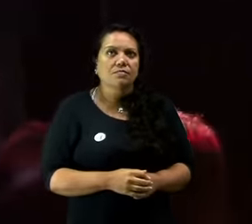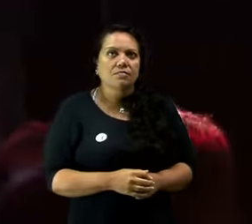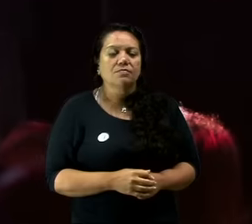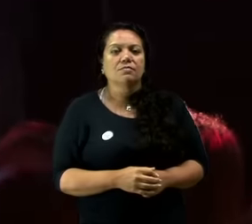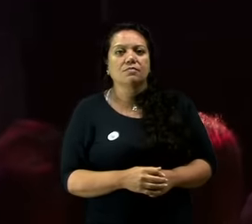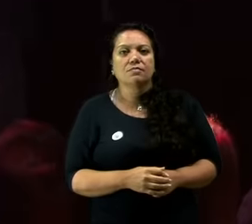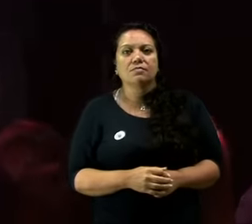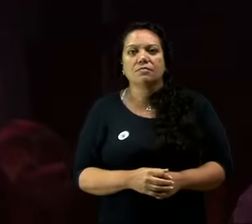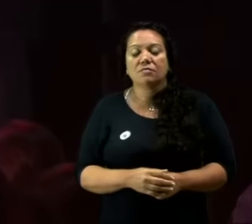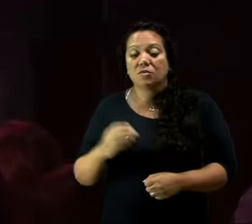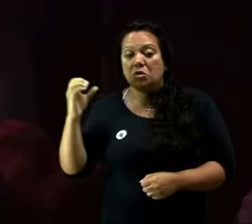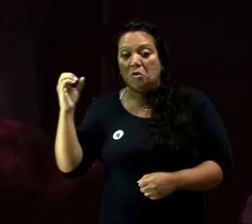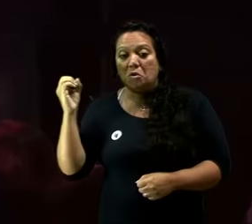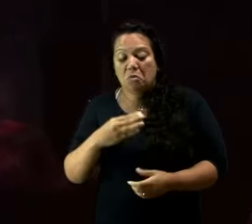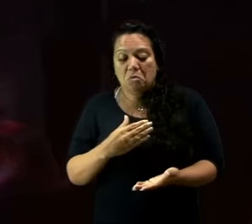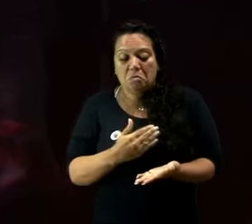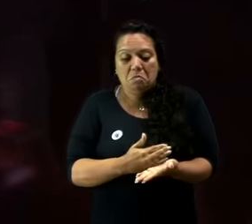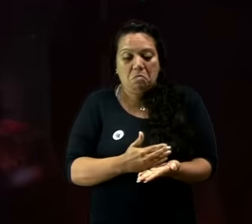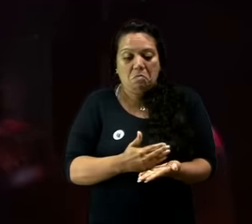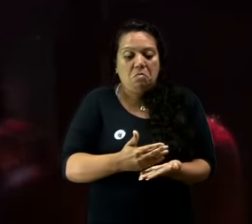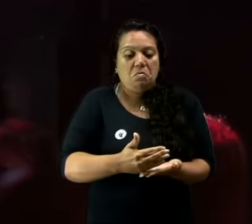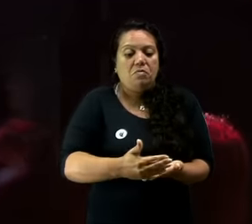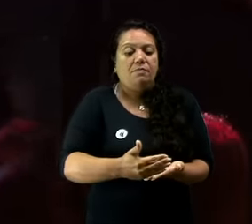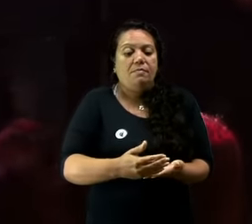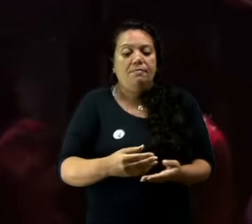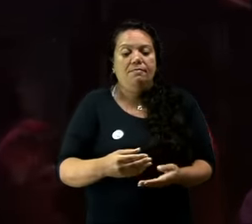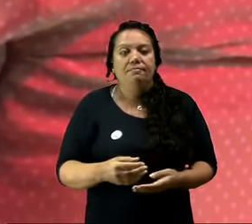uma nova etapa começa na tua vida.